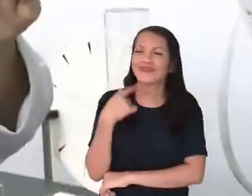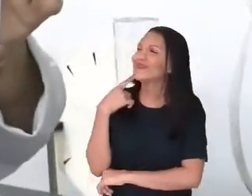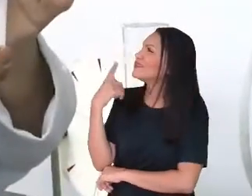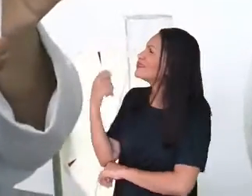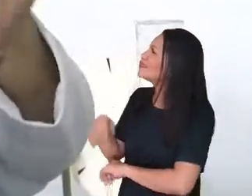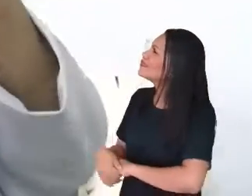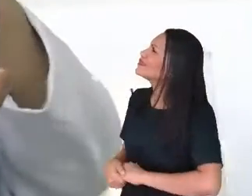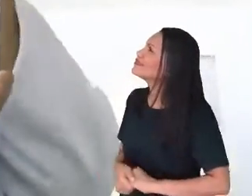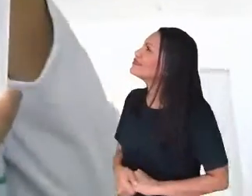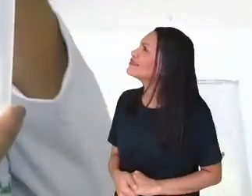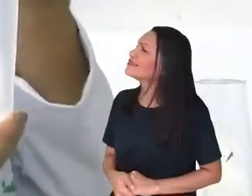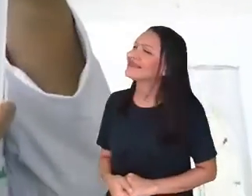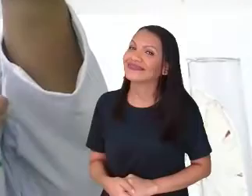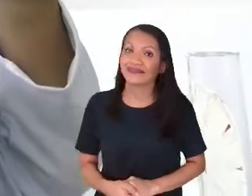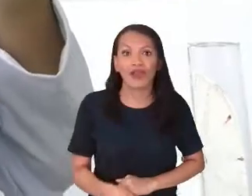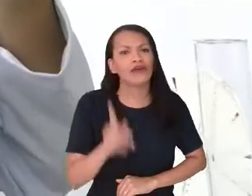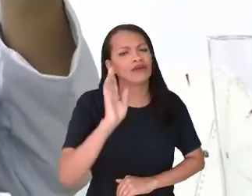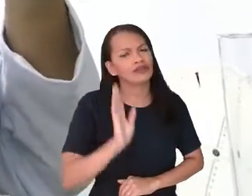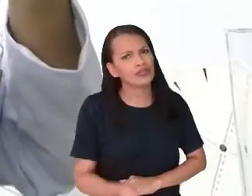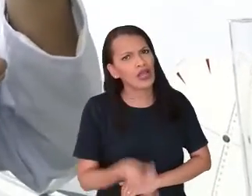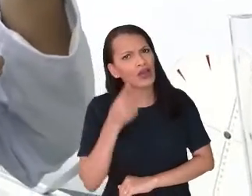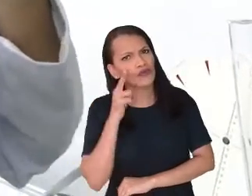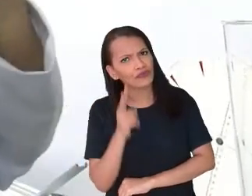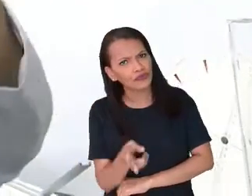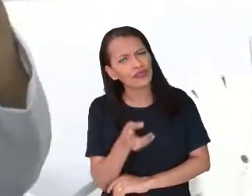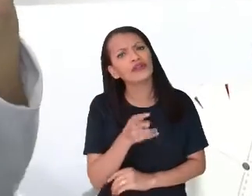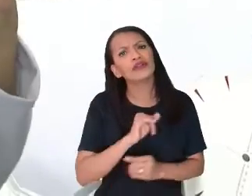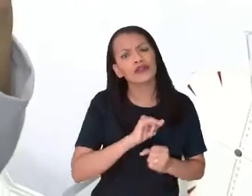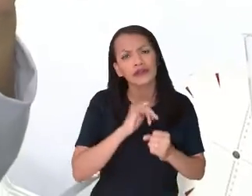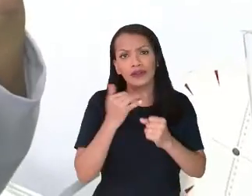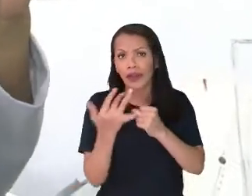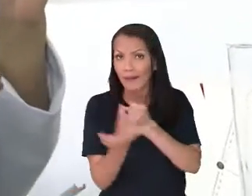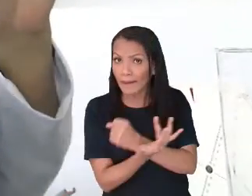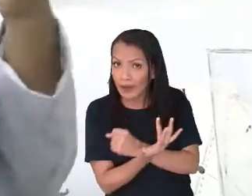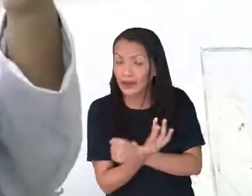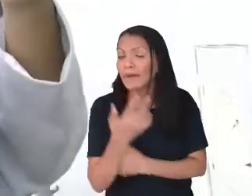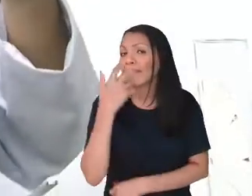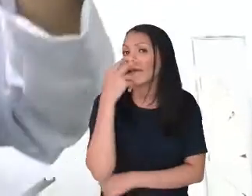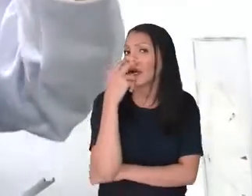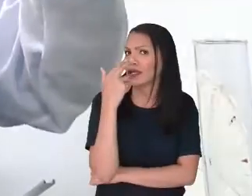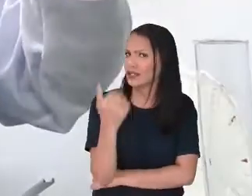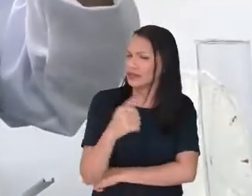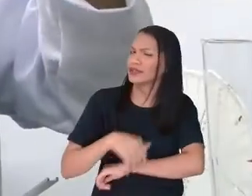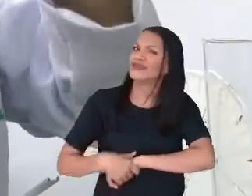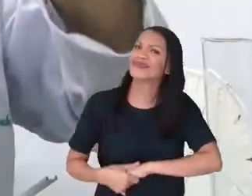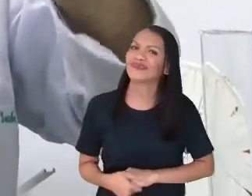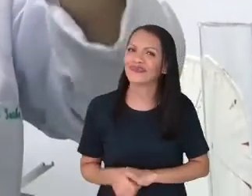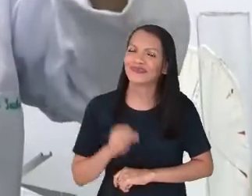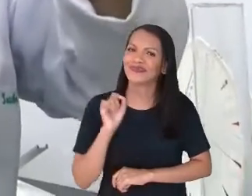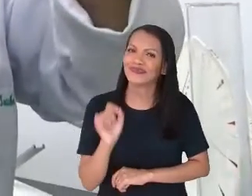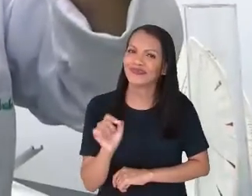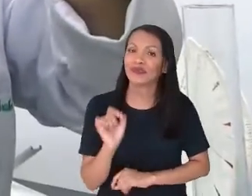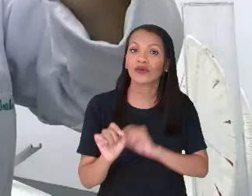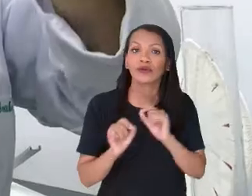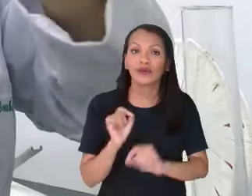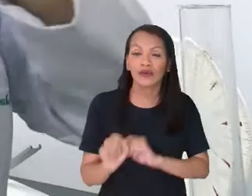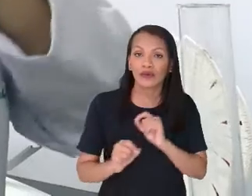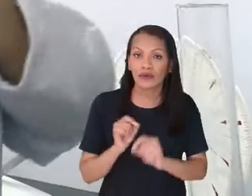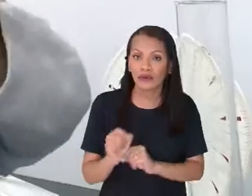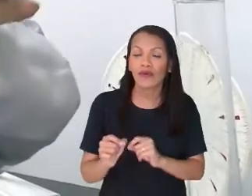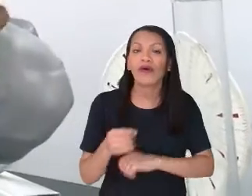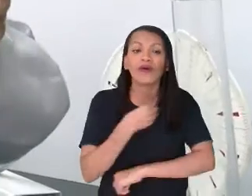vocês, que vocês devem ter visto nessa época da pandemia, algo parecido, né? Que era para colocar o